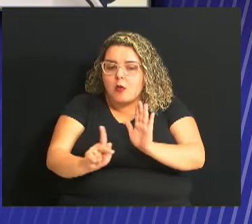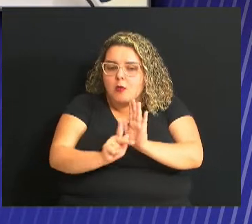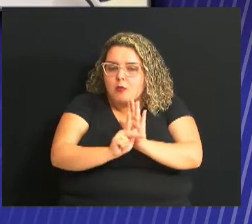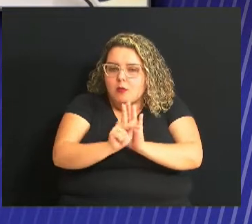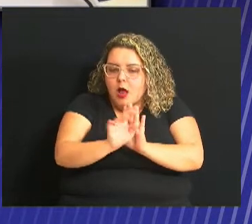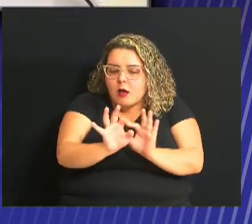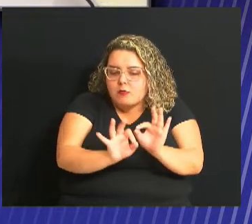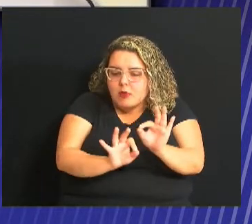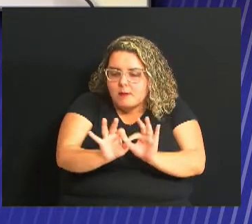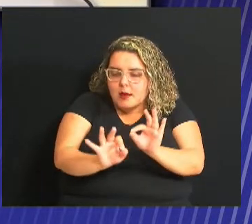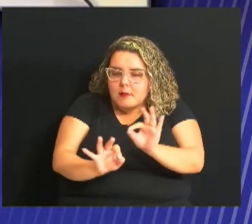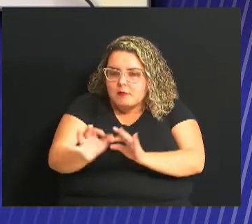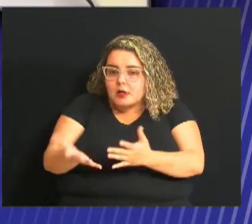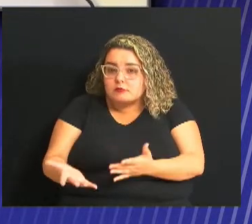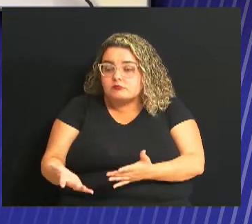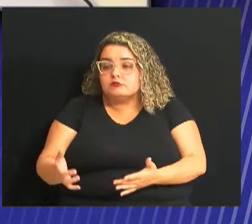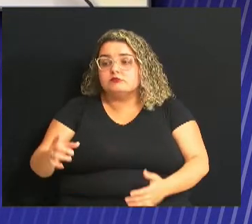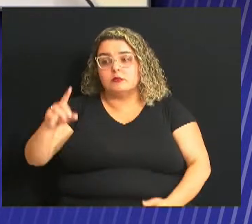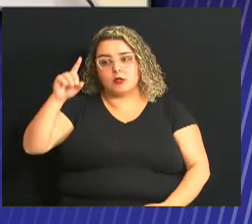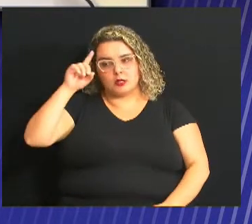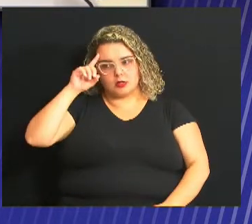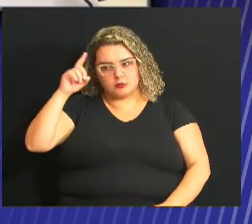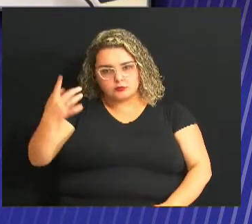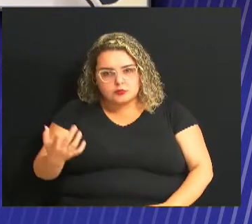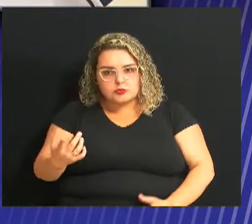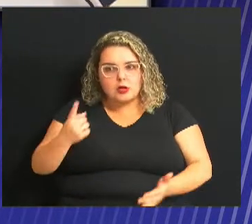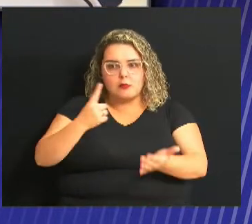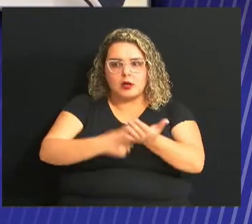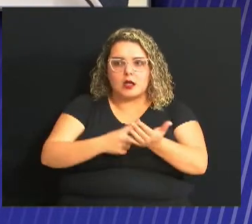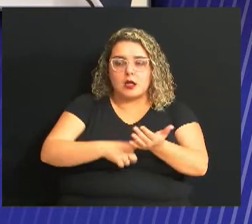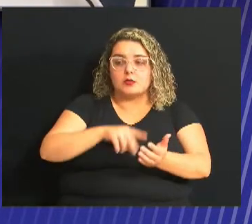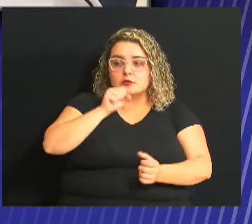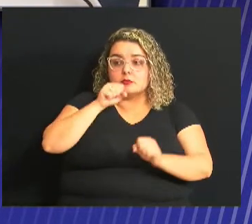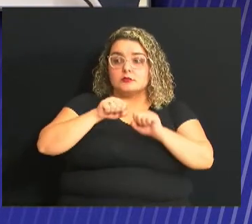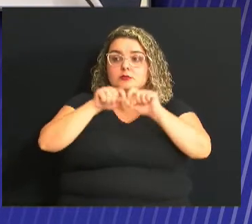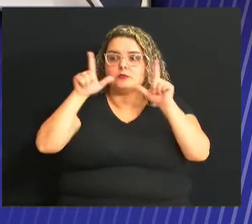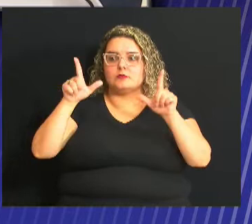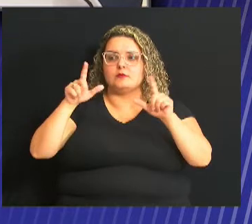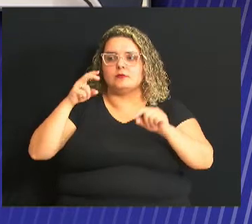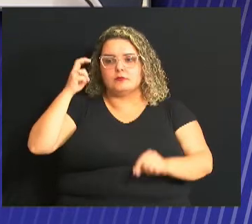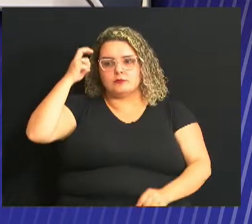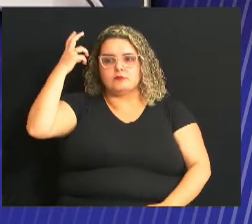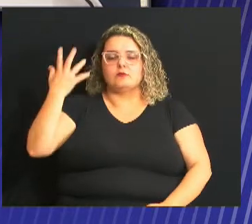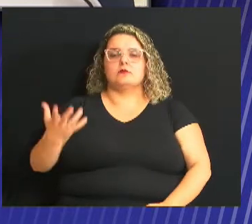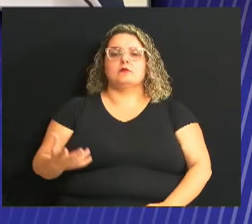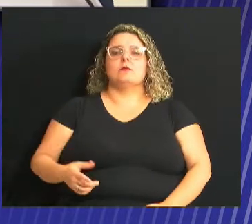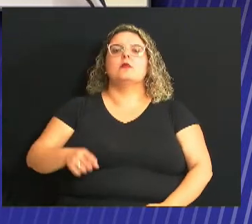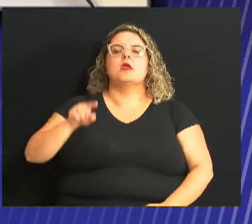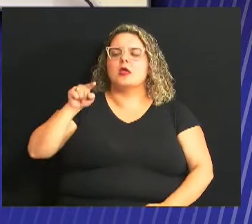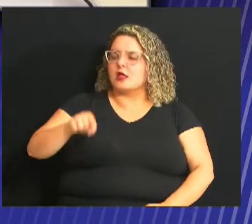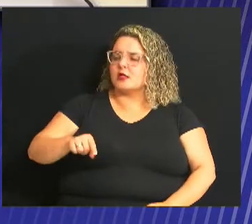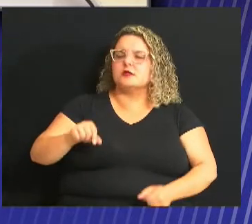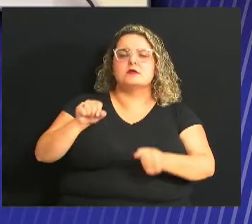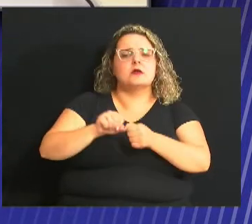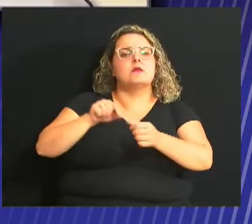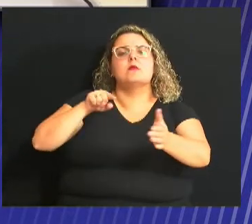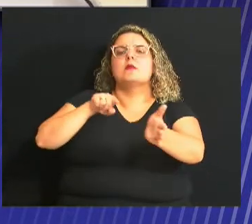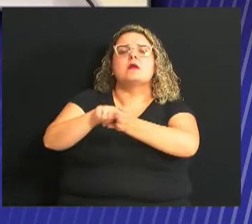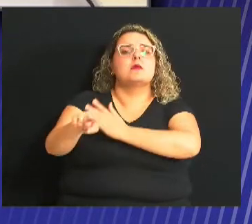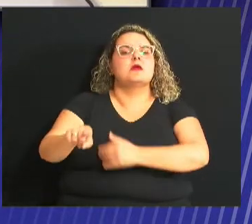determinado dia, eles marcaram um sábado de manhã. O sábio seria desmascarado. Eles fariam uma pergunta ao